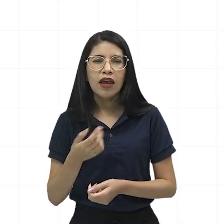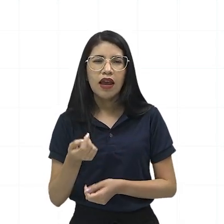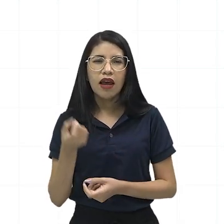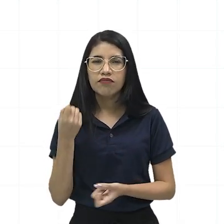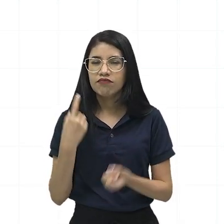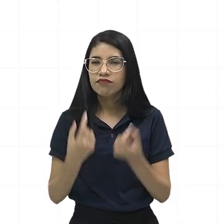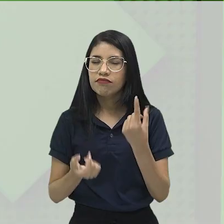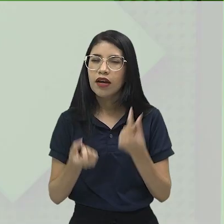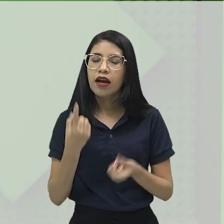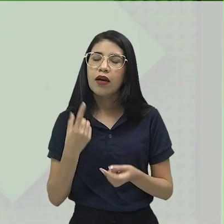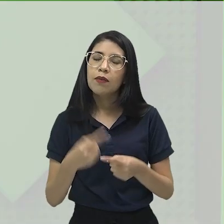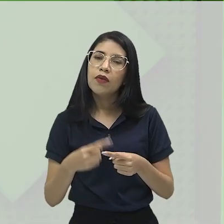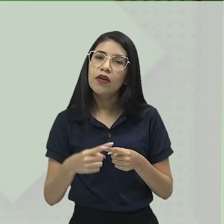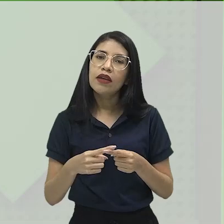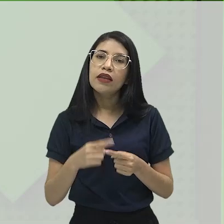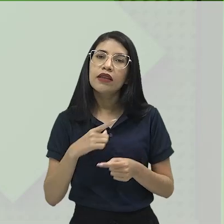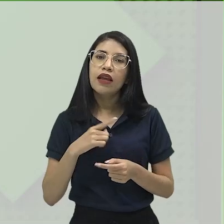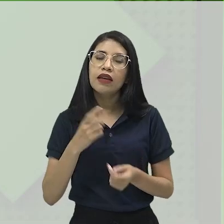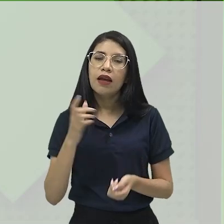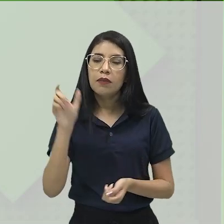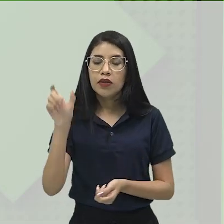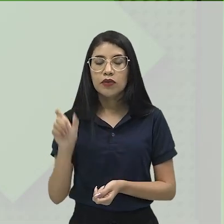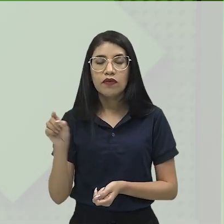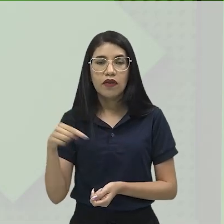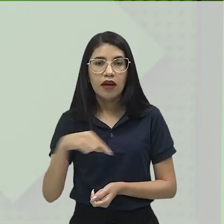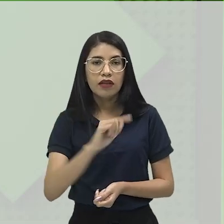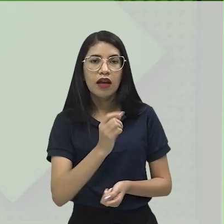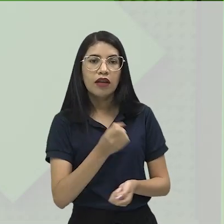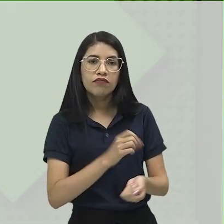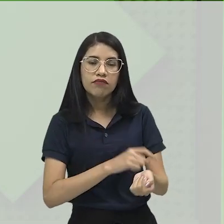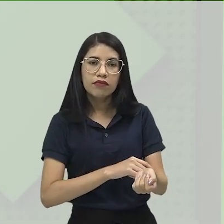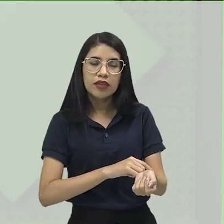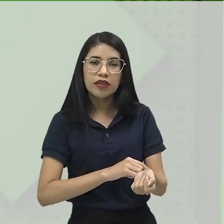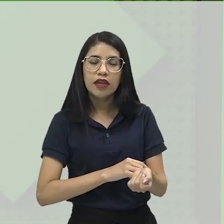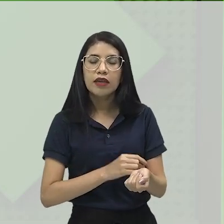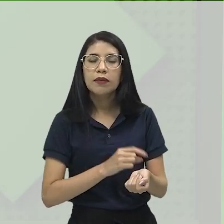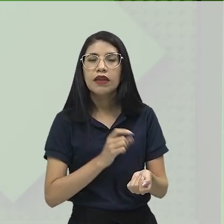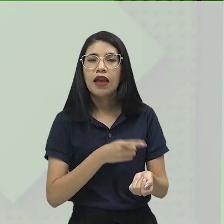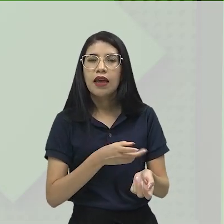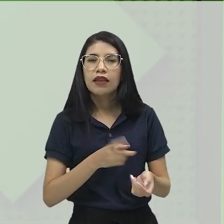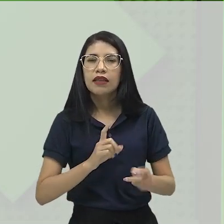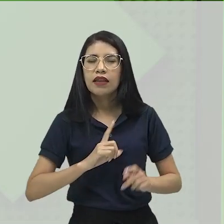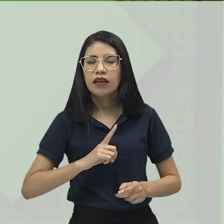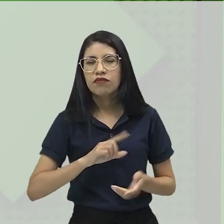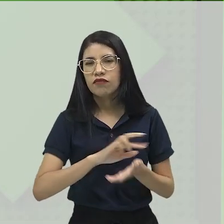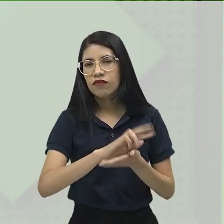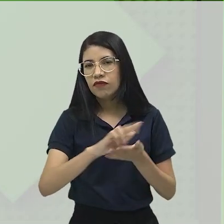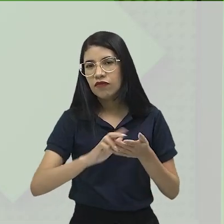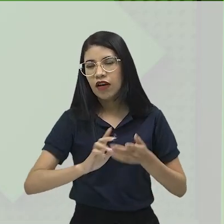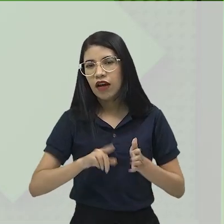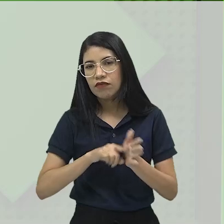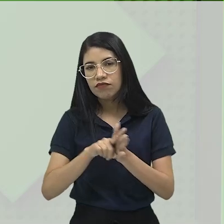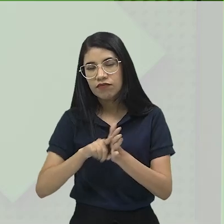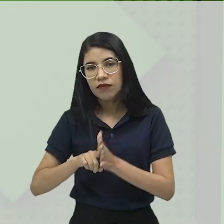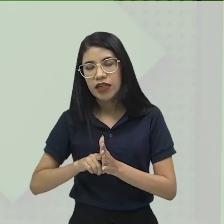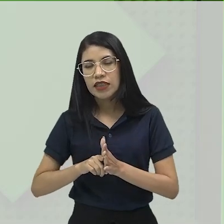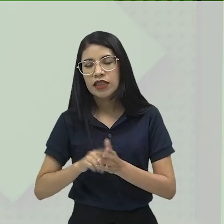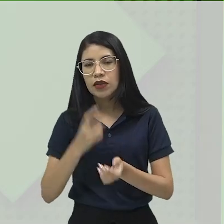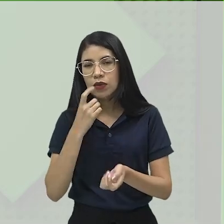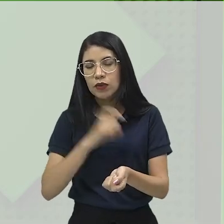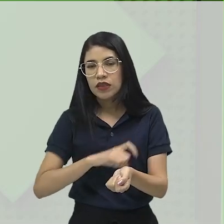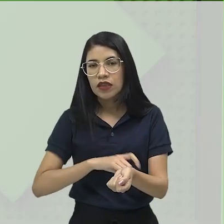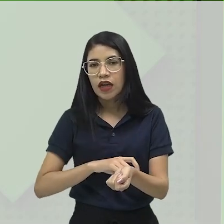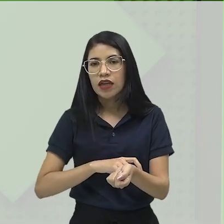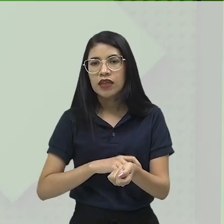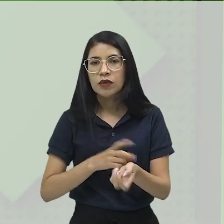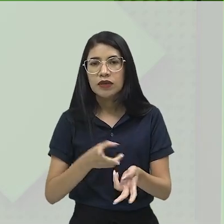doar sangue, ela passa por uma série de exames que podem detectar, né, a presença dessa bactéria no sangue e aí aquela amostra